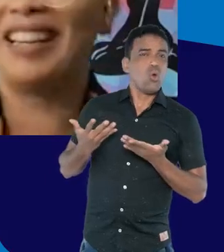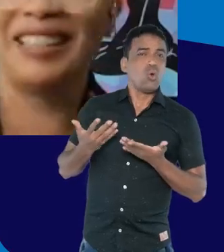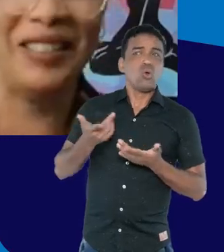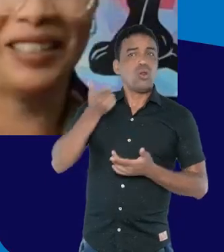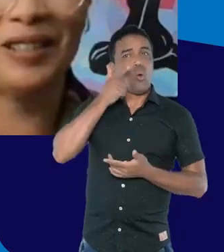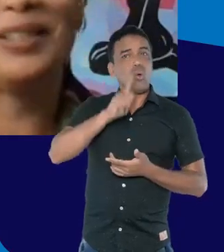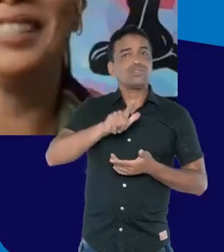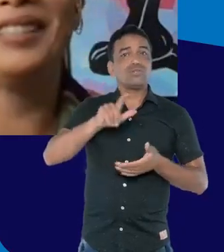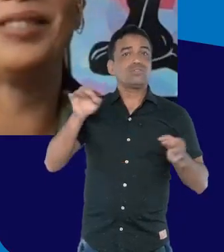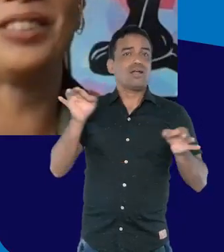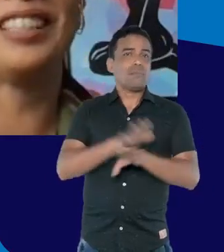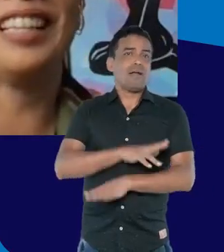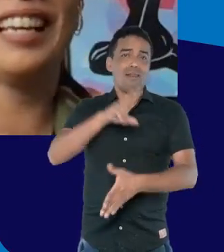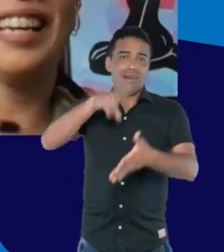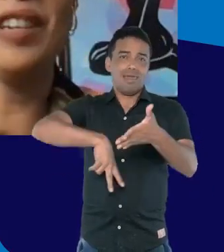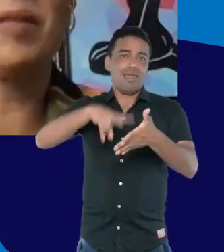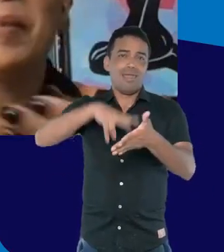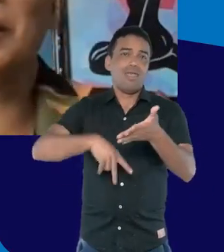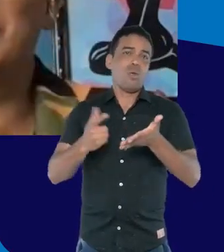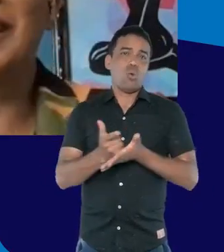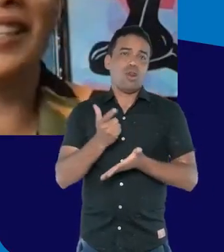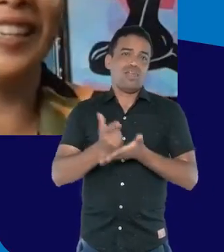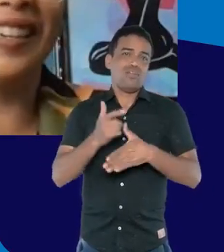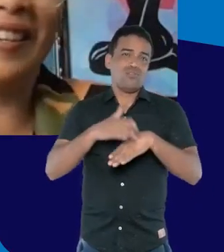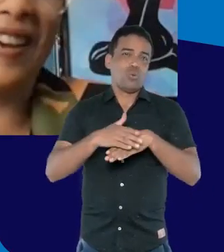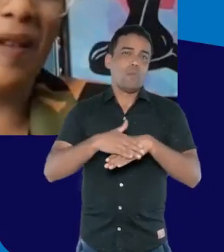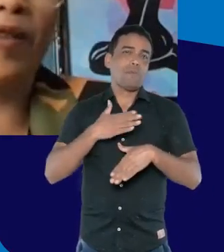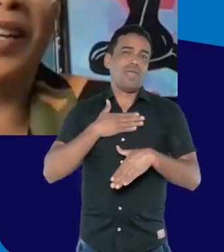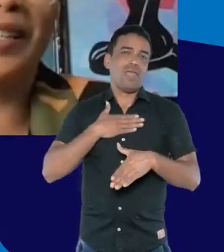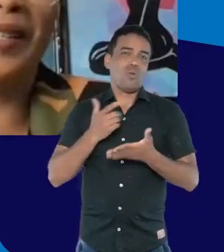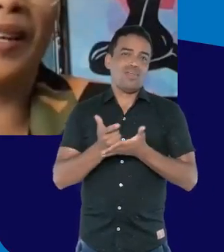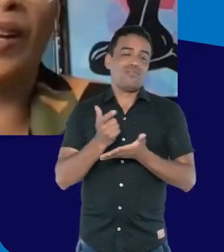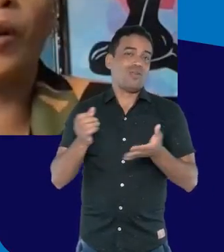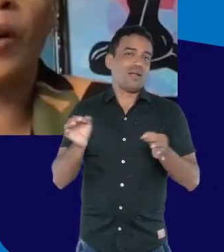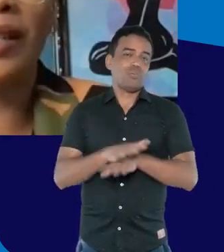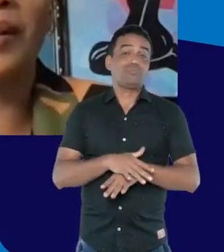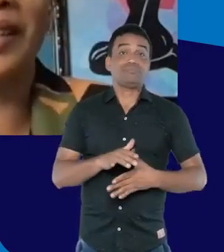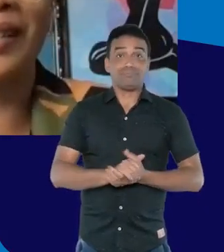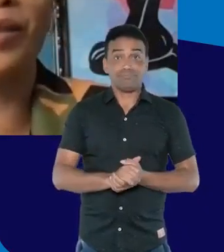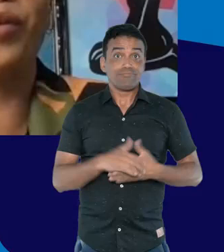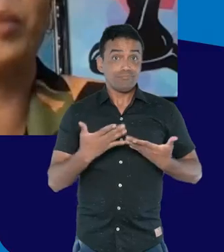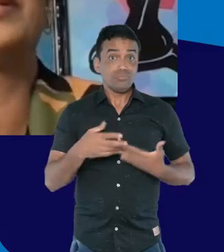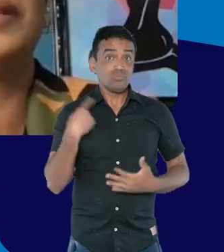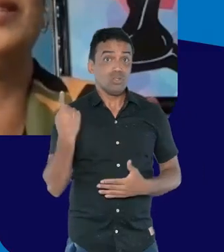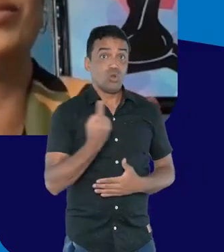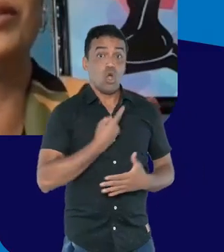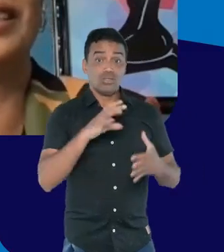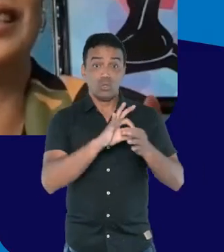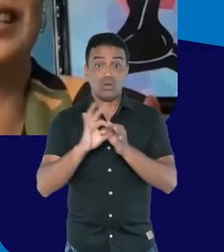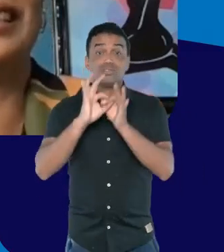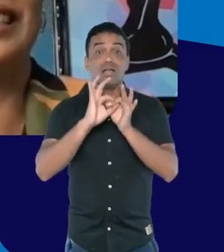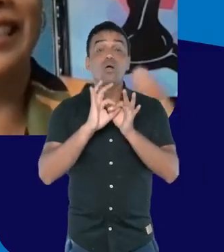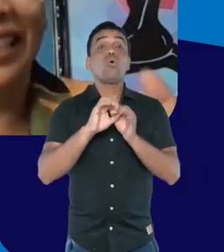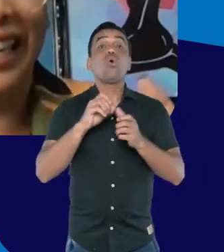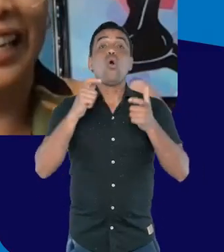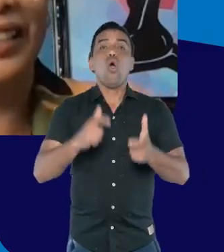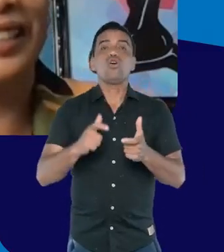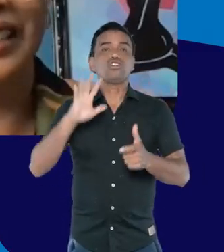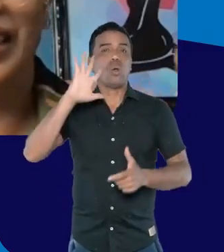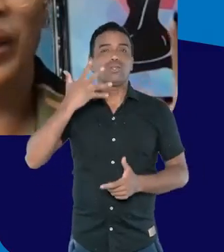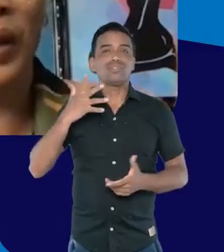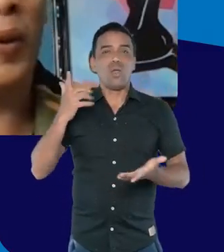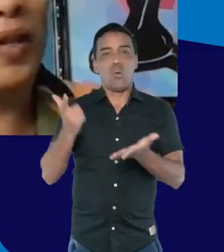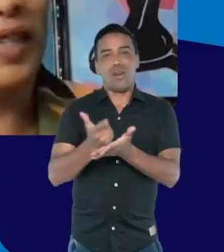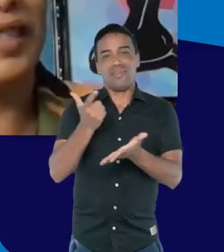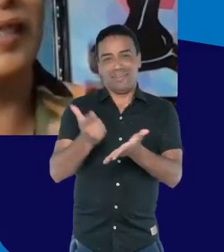tinha terminado de ler o livro. E uma pessoa que a nossa conexão foi pelo livro, né? Assim,